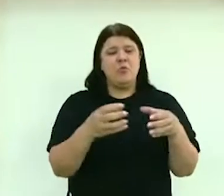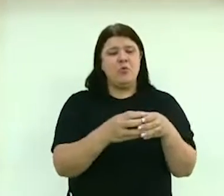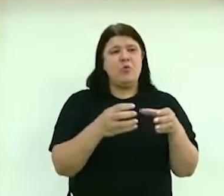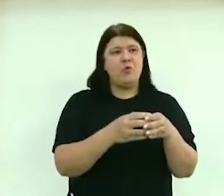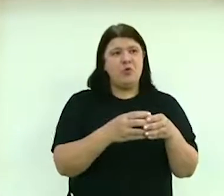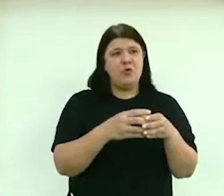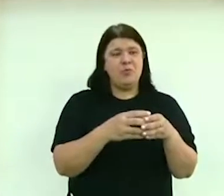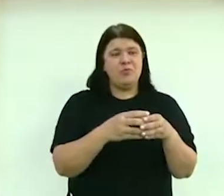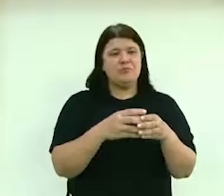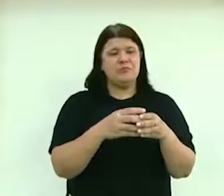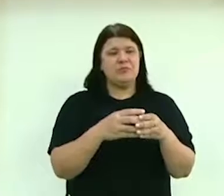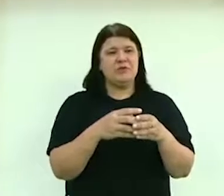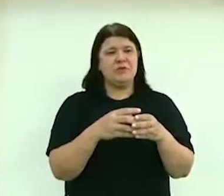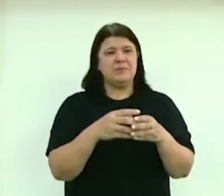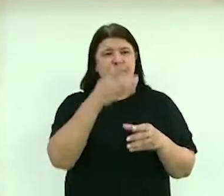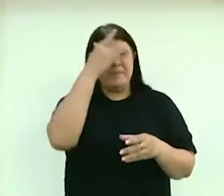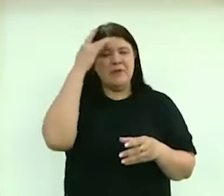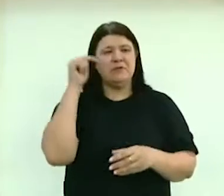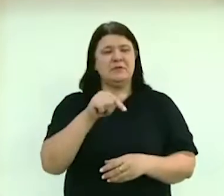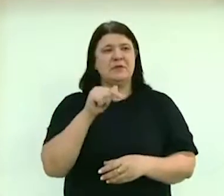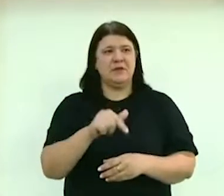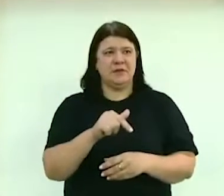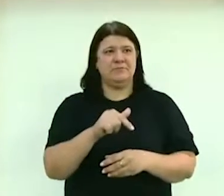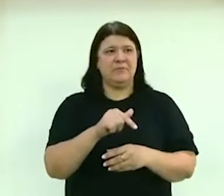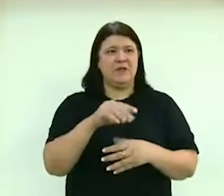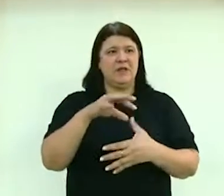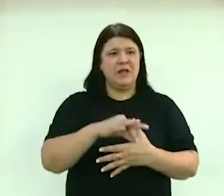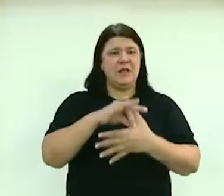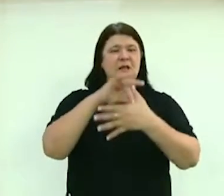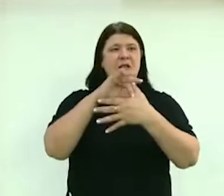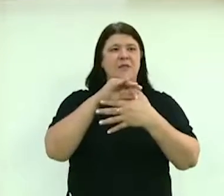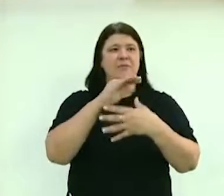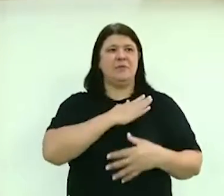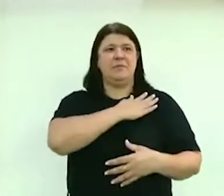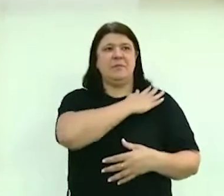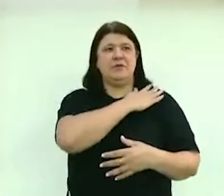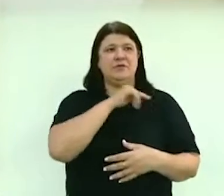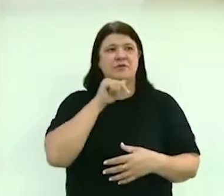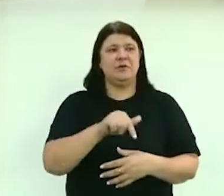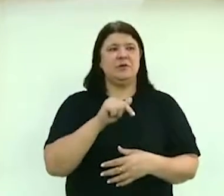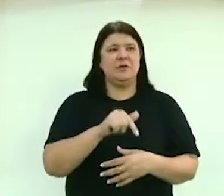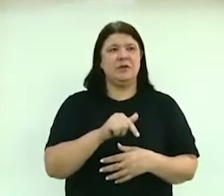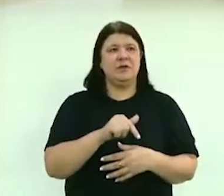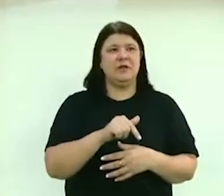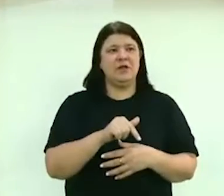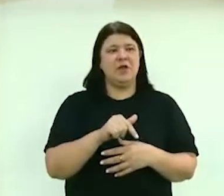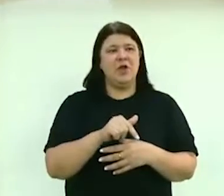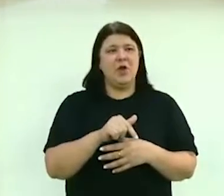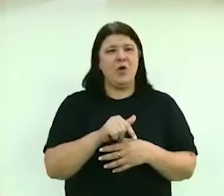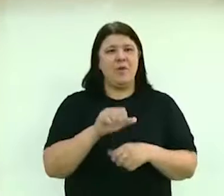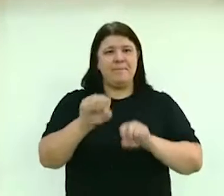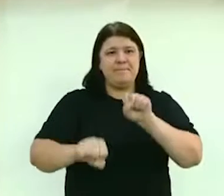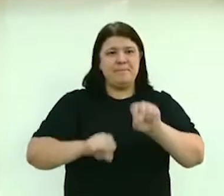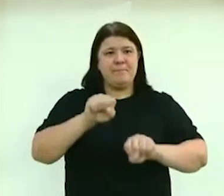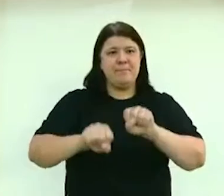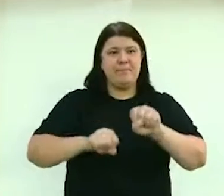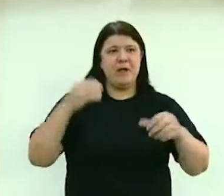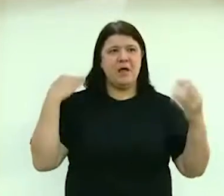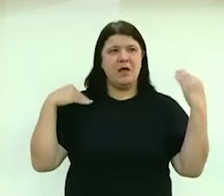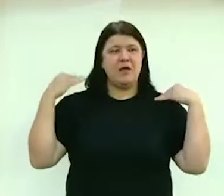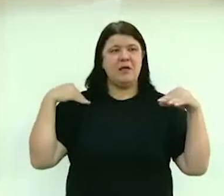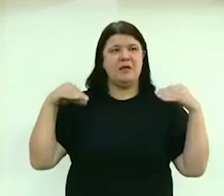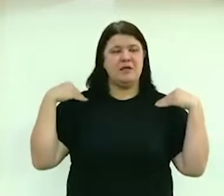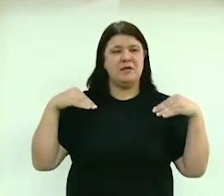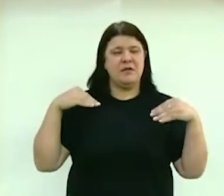cidade, liderado pelo major Alexandre Galo Rodrigues, que realizou romaria de bicicletas até a cidade de Aparecida entre os